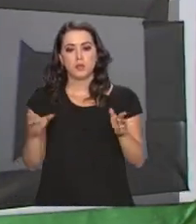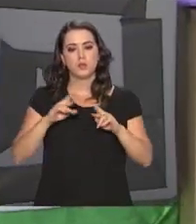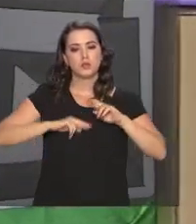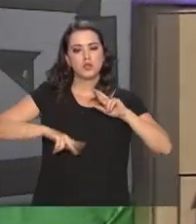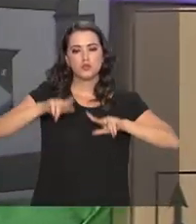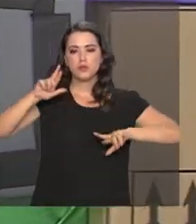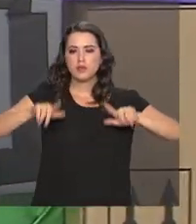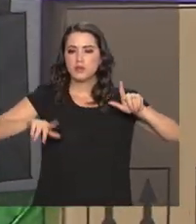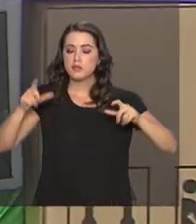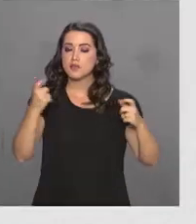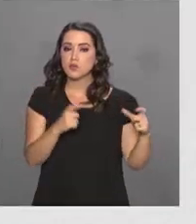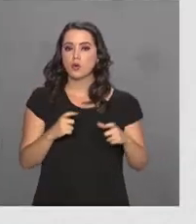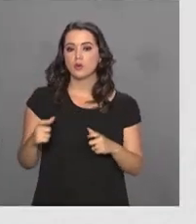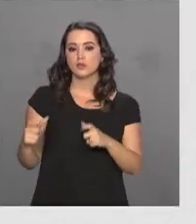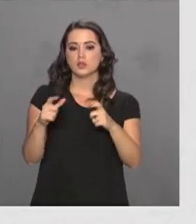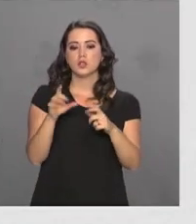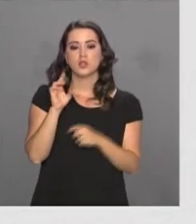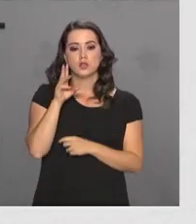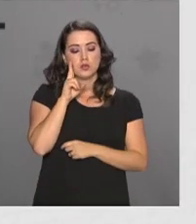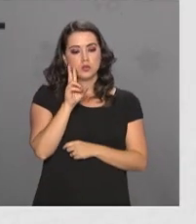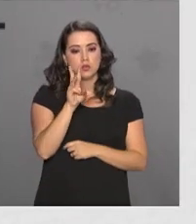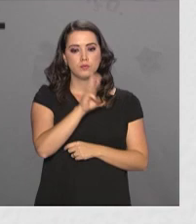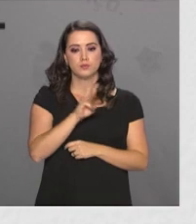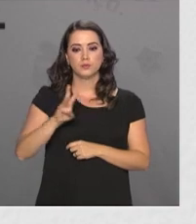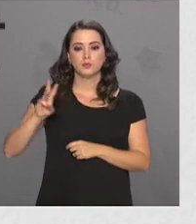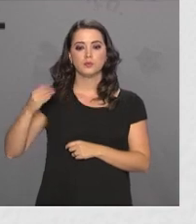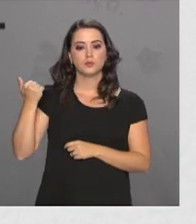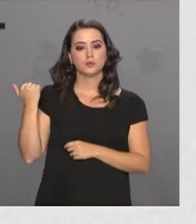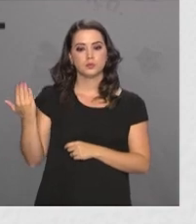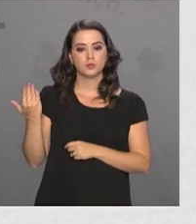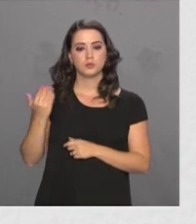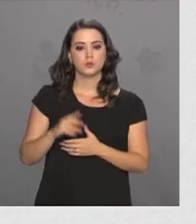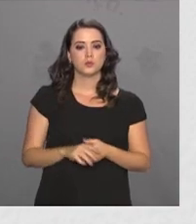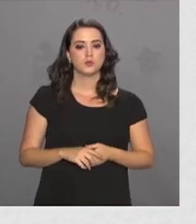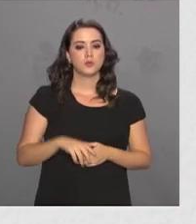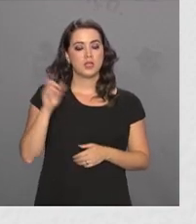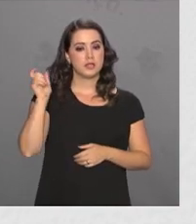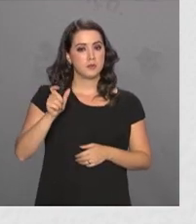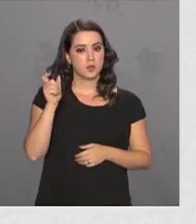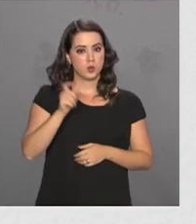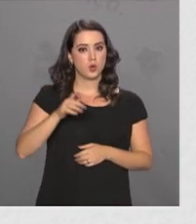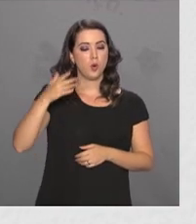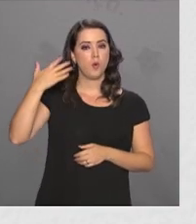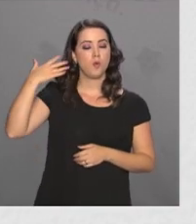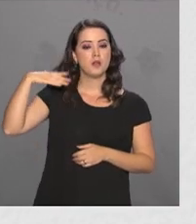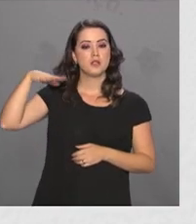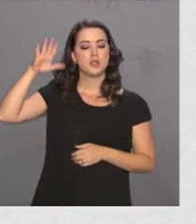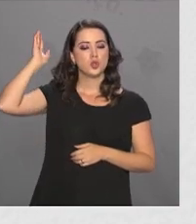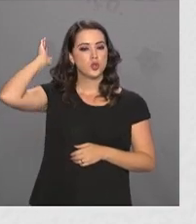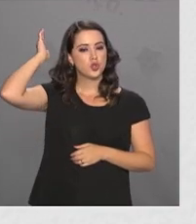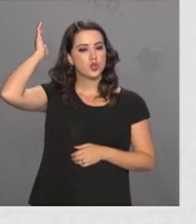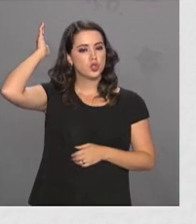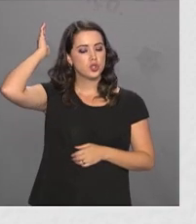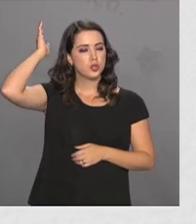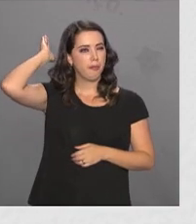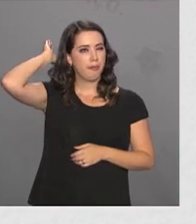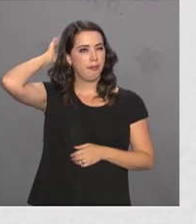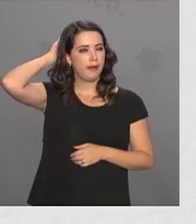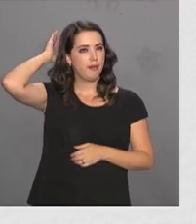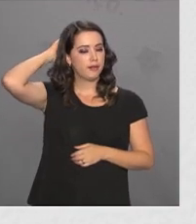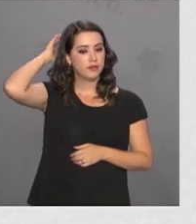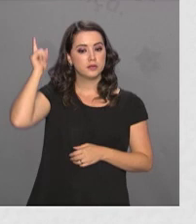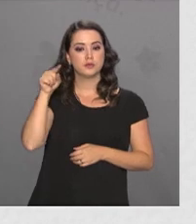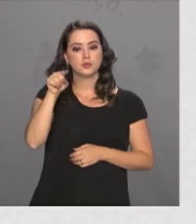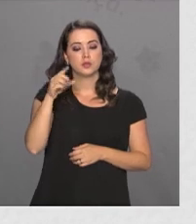variam conforme a região basta visitar o site dos correios os moradores de belém cuiabá goiânia porto alegre